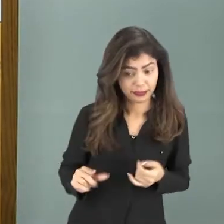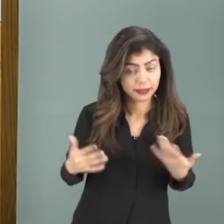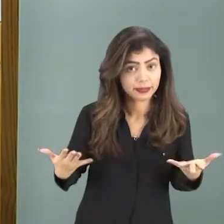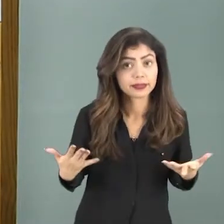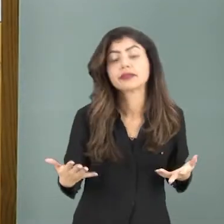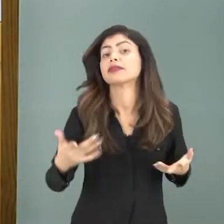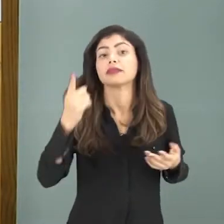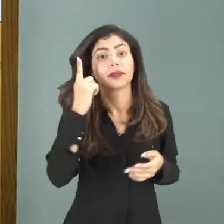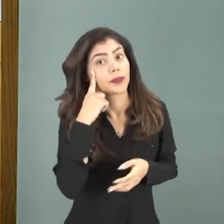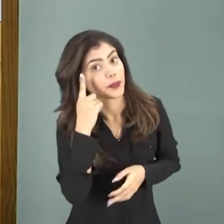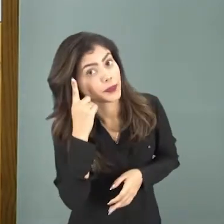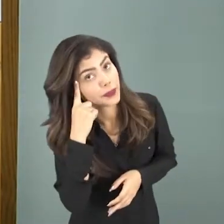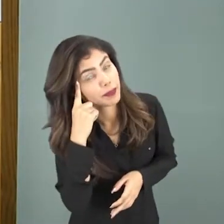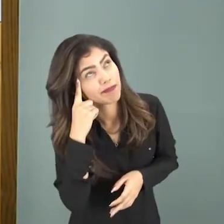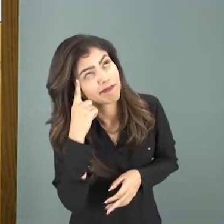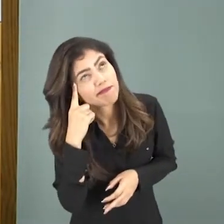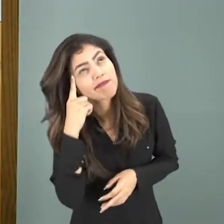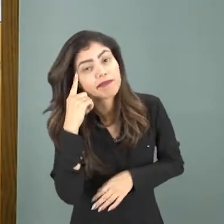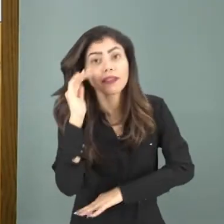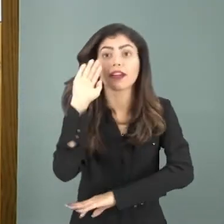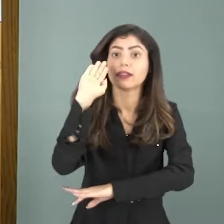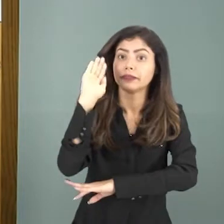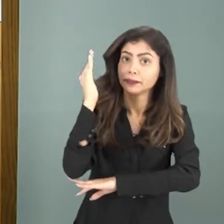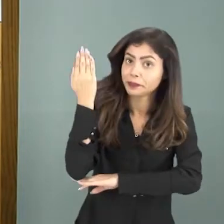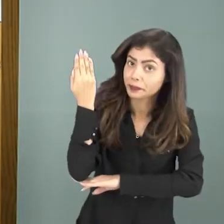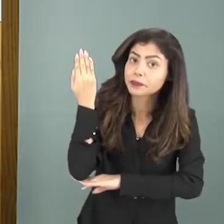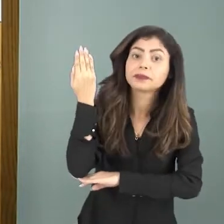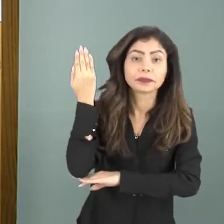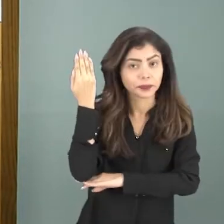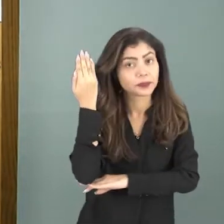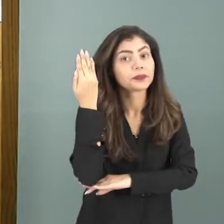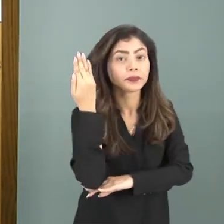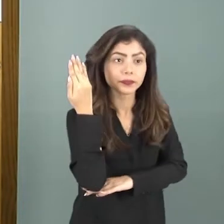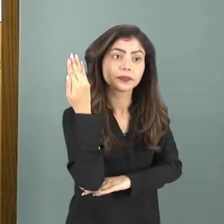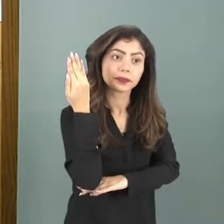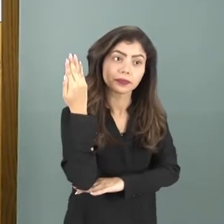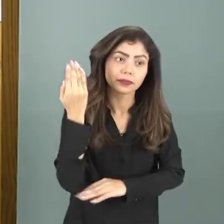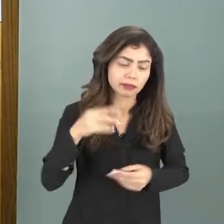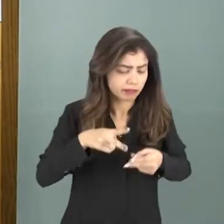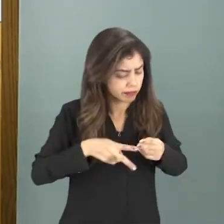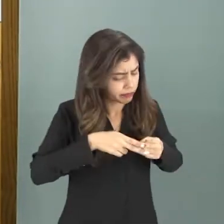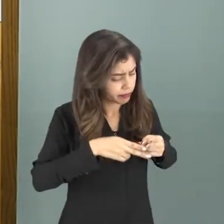porquinho menor. Então, ele construiu uma casa de madeira.